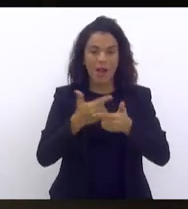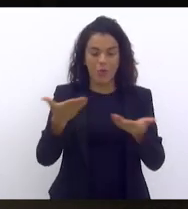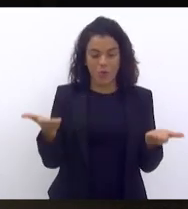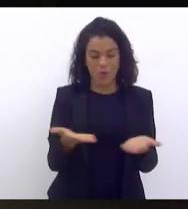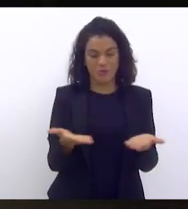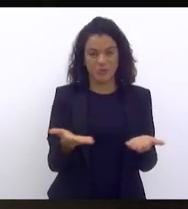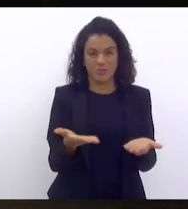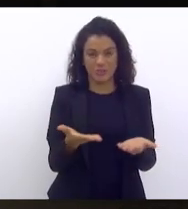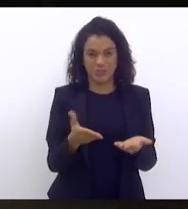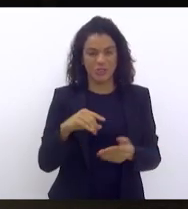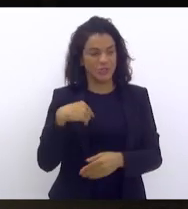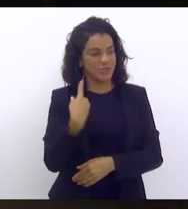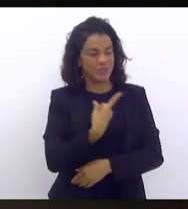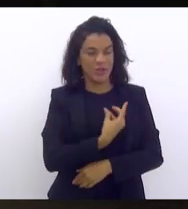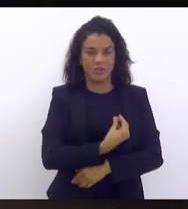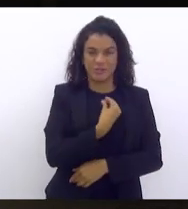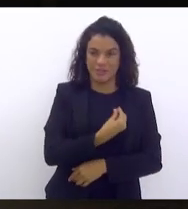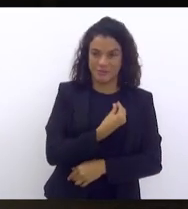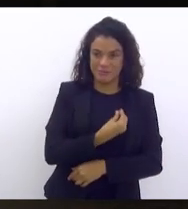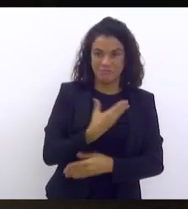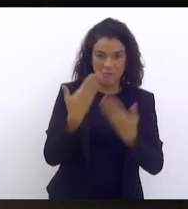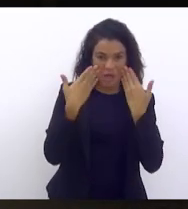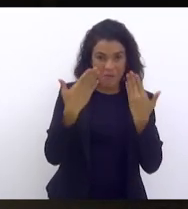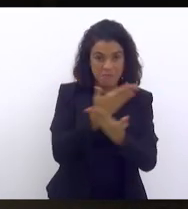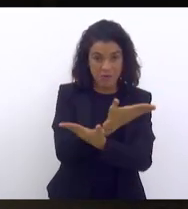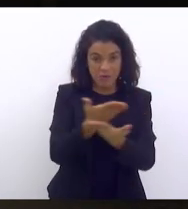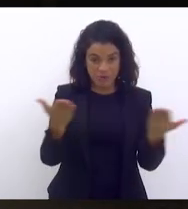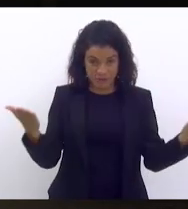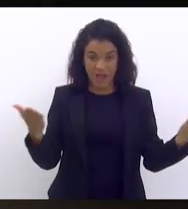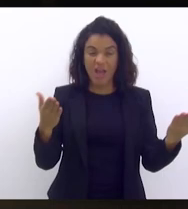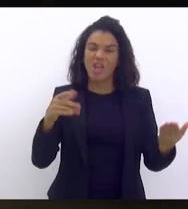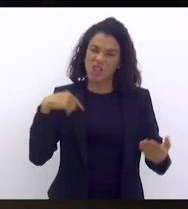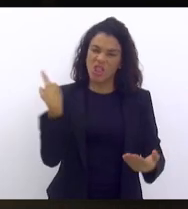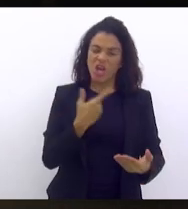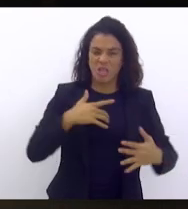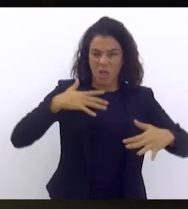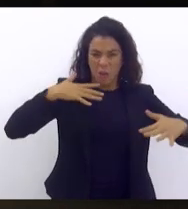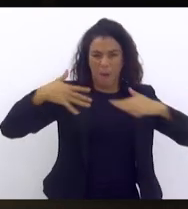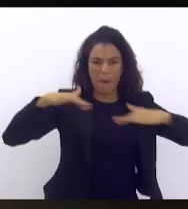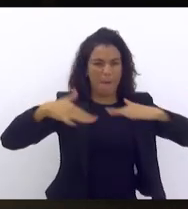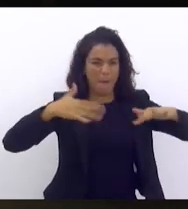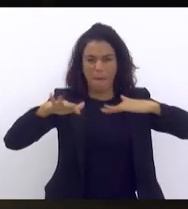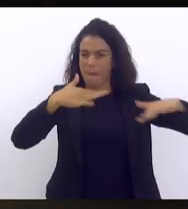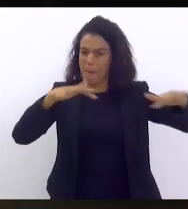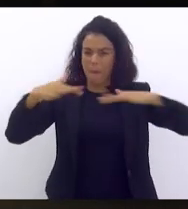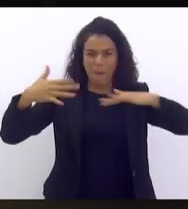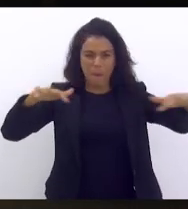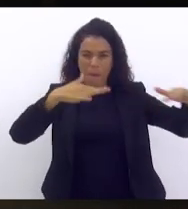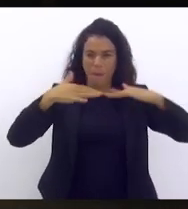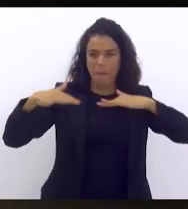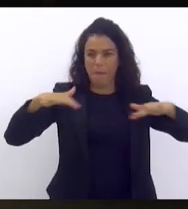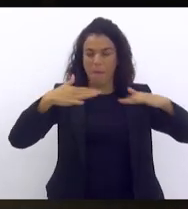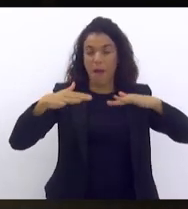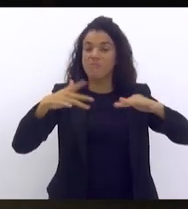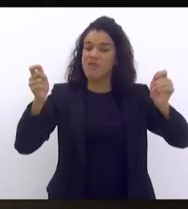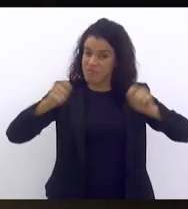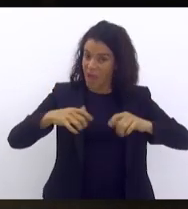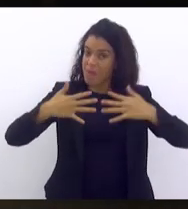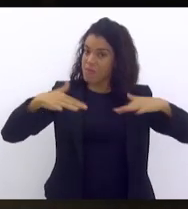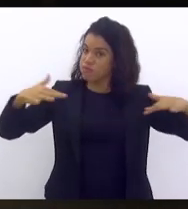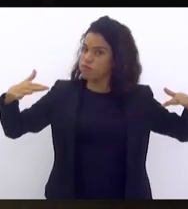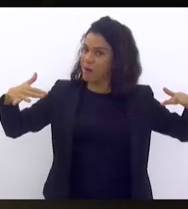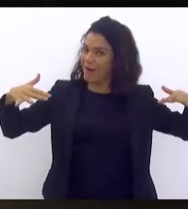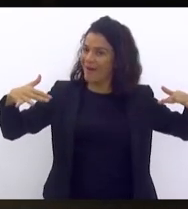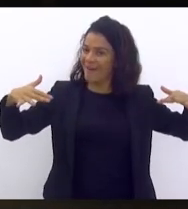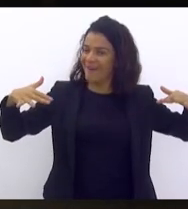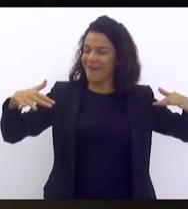hoje. Nós estamos aqui para mostrar o tsunami que nós somos e como nós podemos crescer.